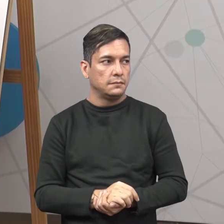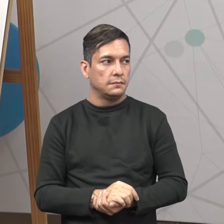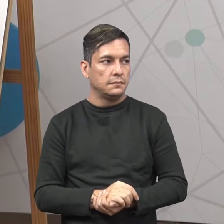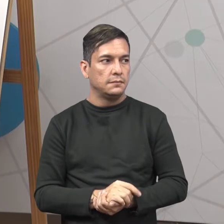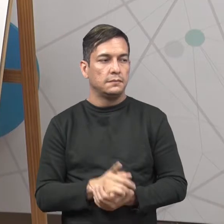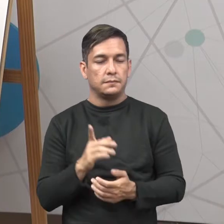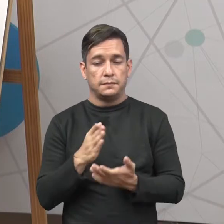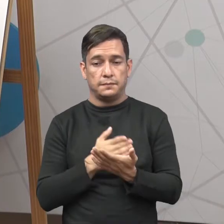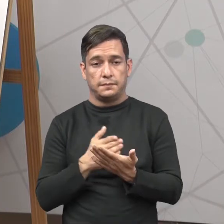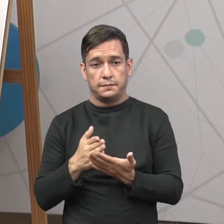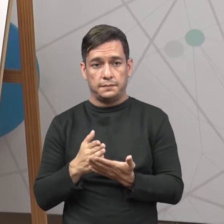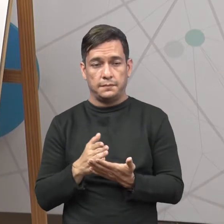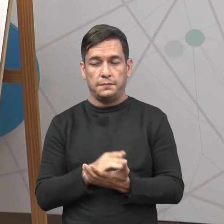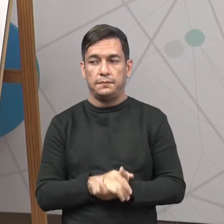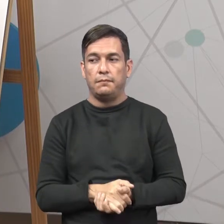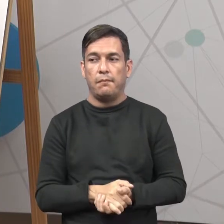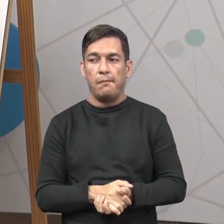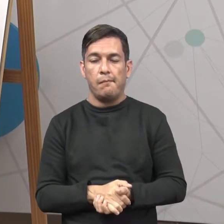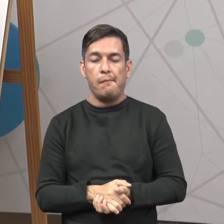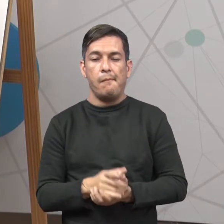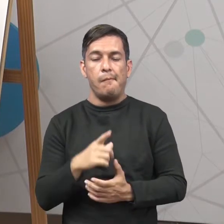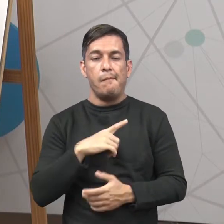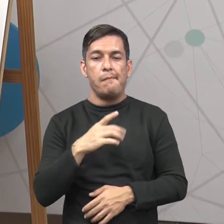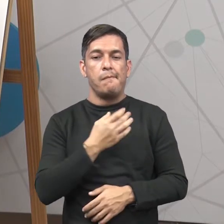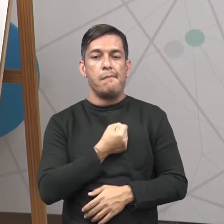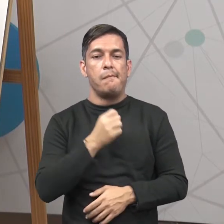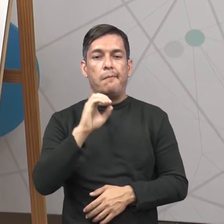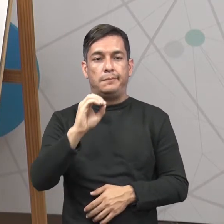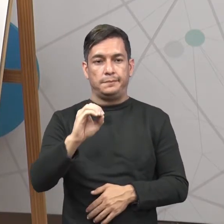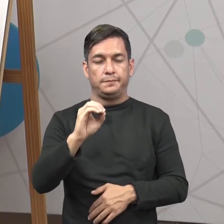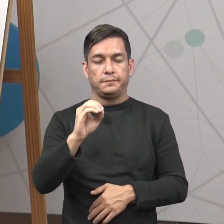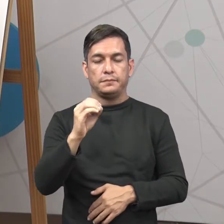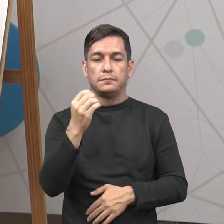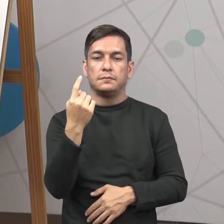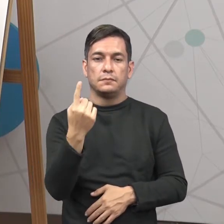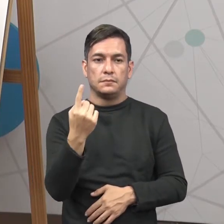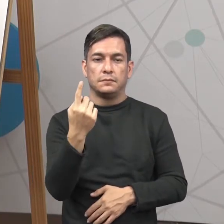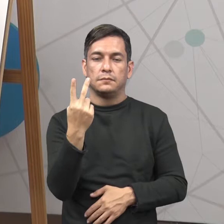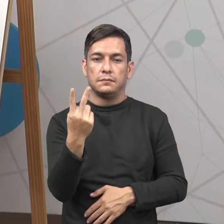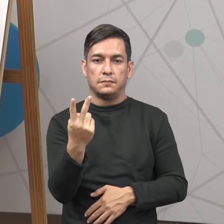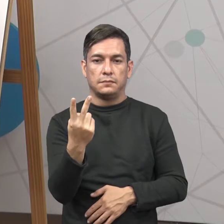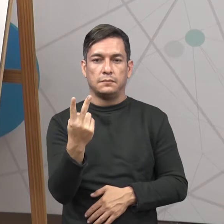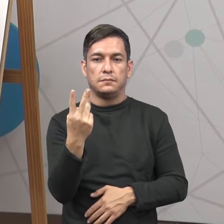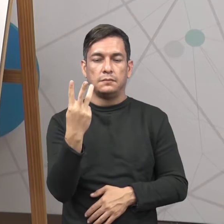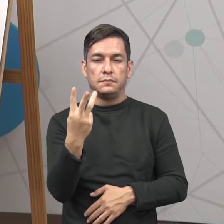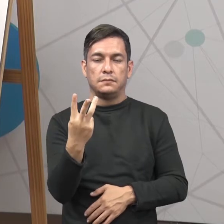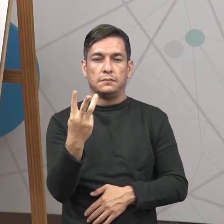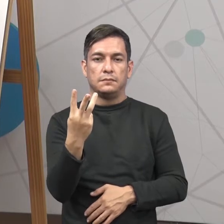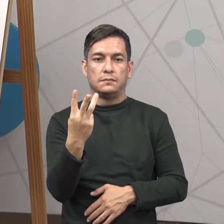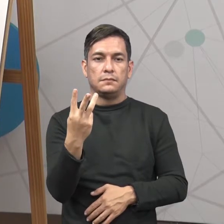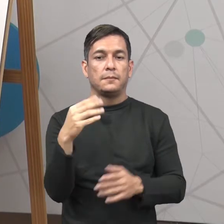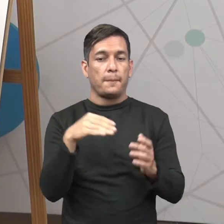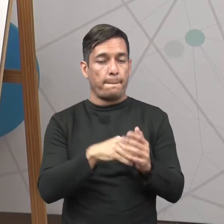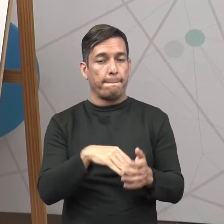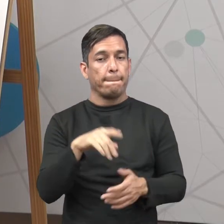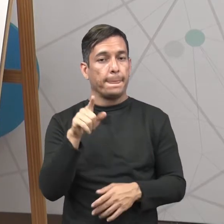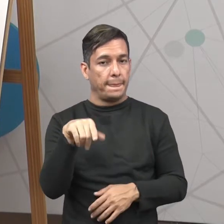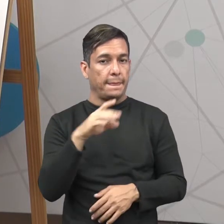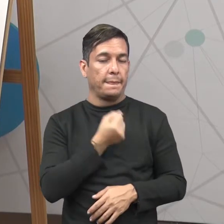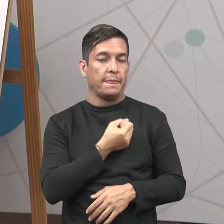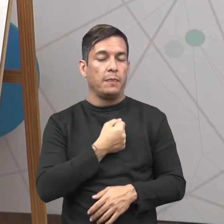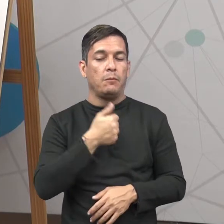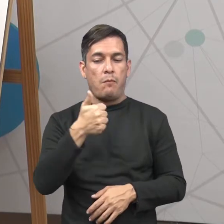Aqui no início, nós temos o número 0, 1, 2, 3, até chegar ao